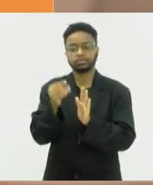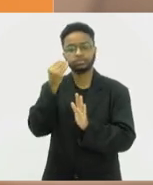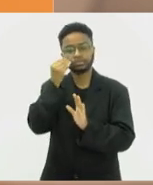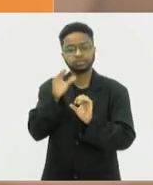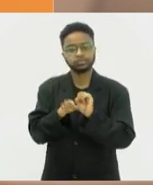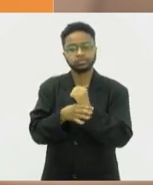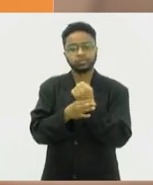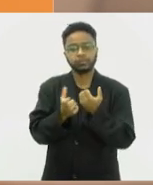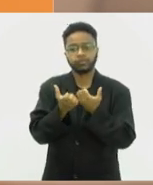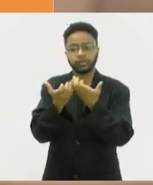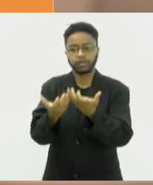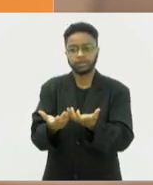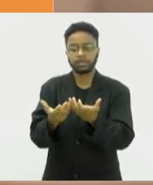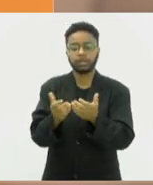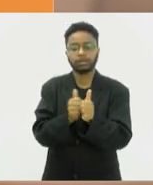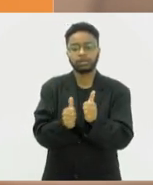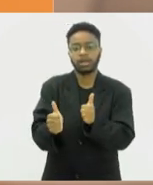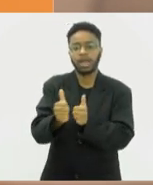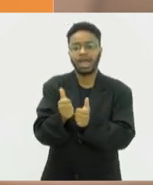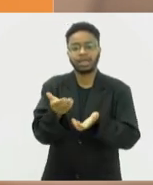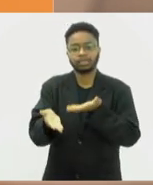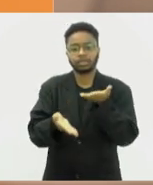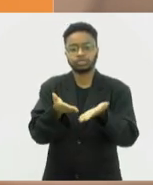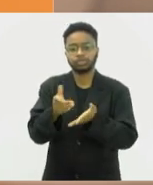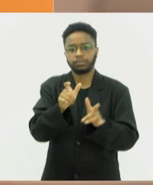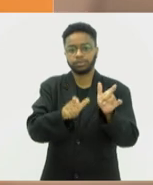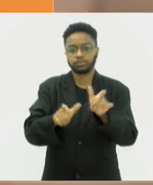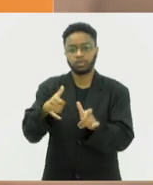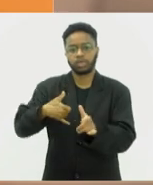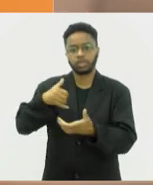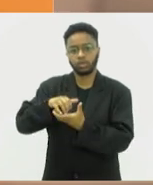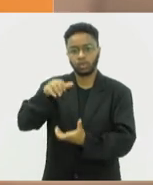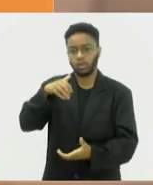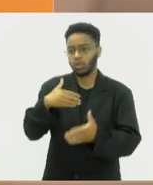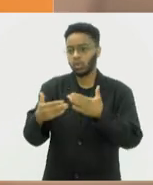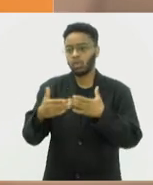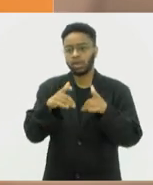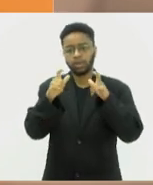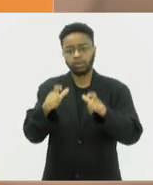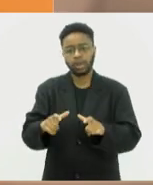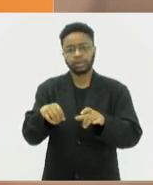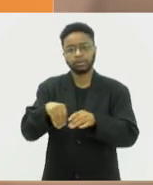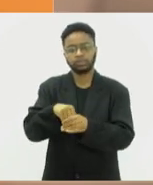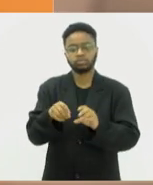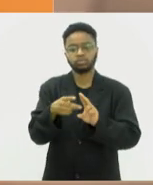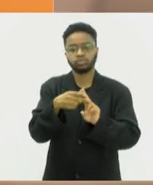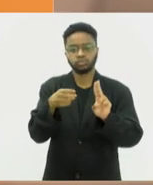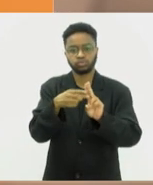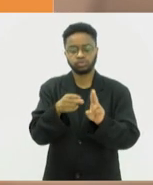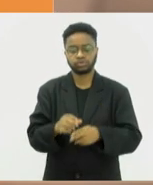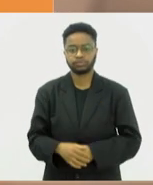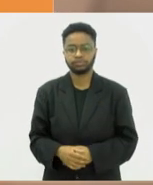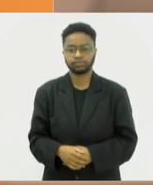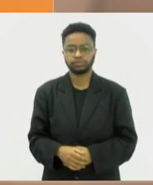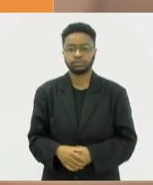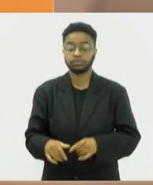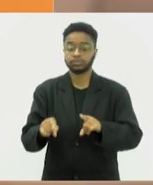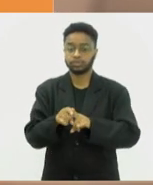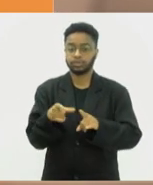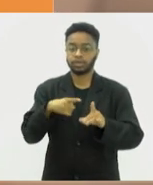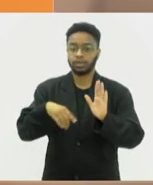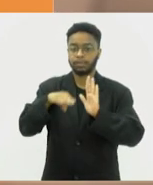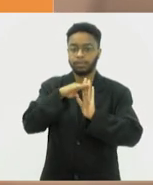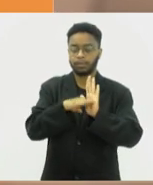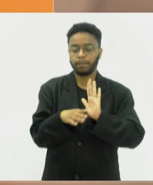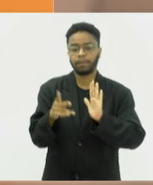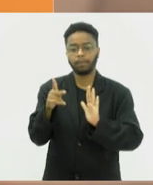garantir preferência no atendimento aos idosos em todas as etapas do Sistema Único de Saúde. Também na pauta, a